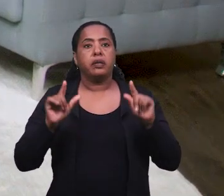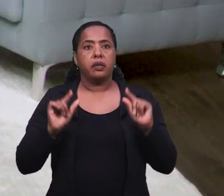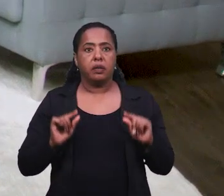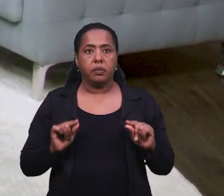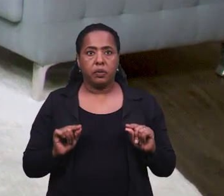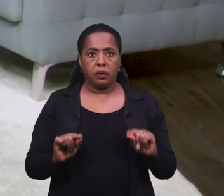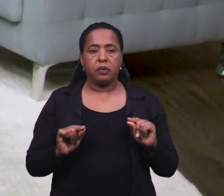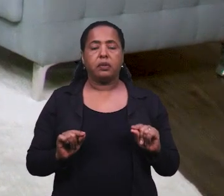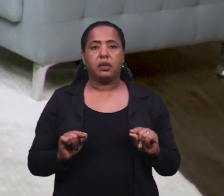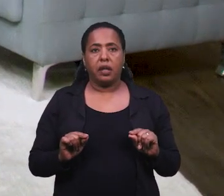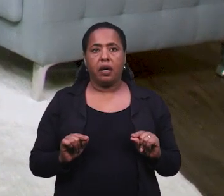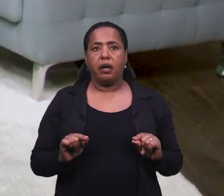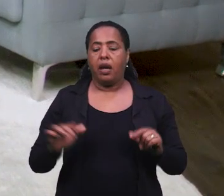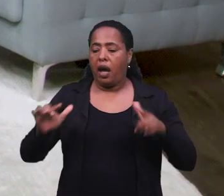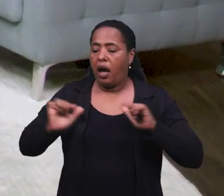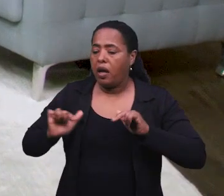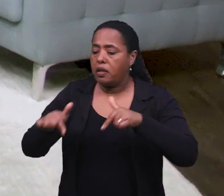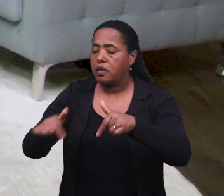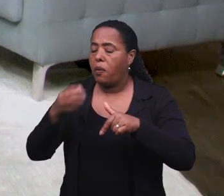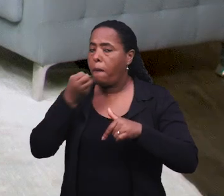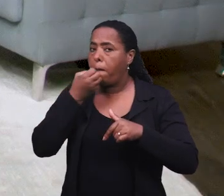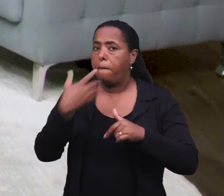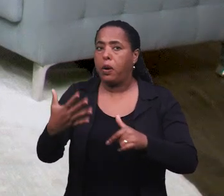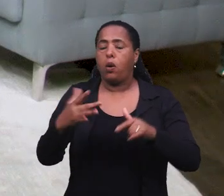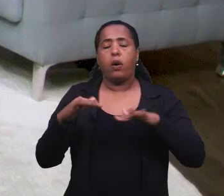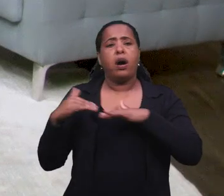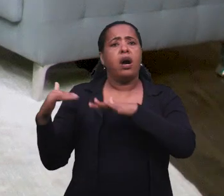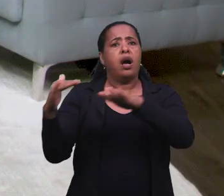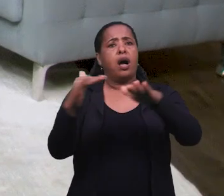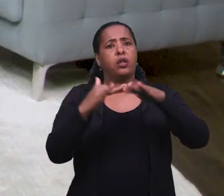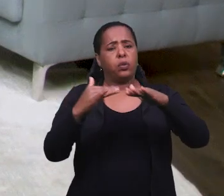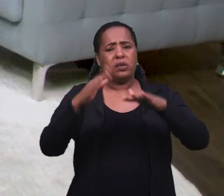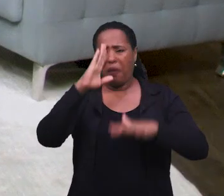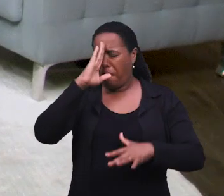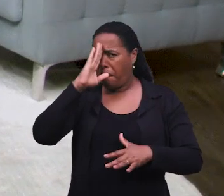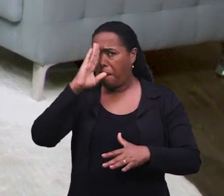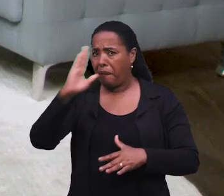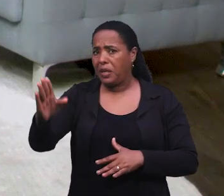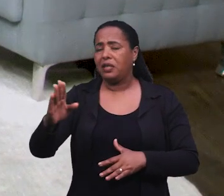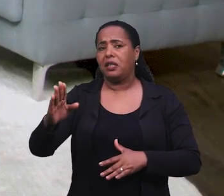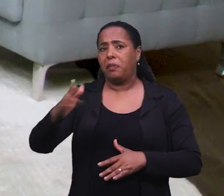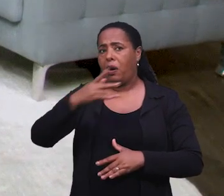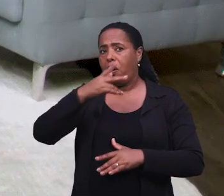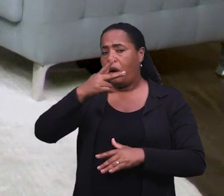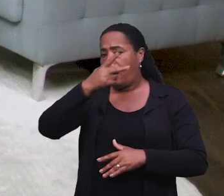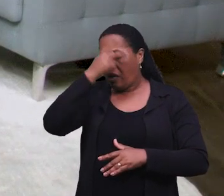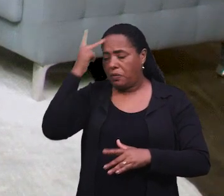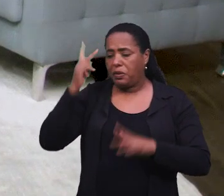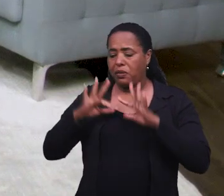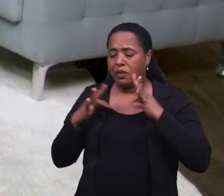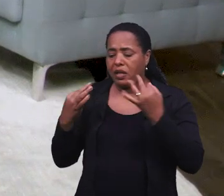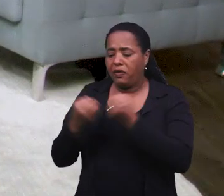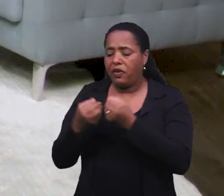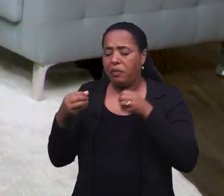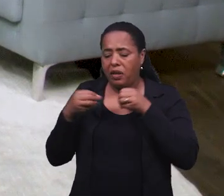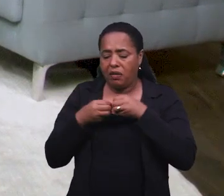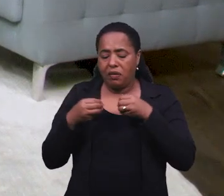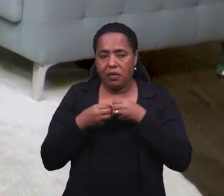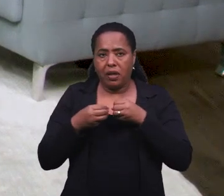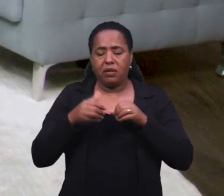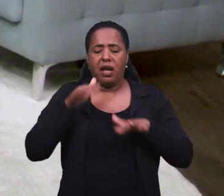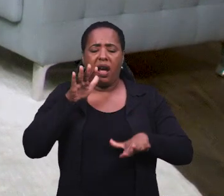vida espiritual dos nossos irmãos e saber que o Senhor tem nos dado uma grande bênção em tudo que envolve